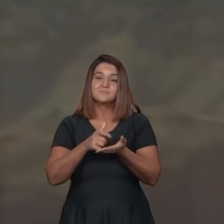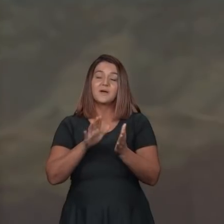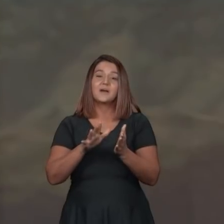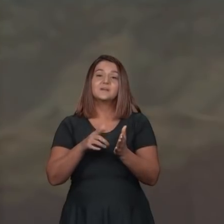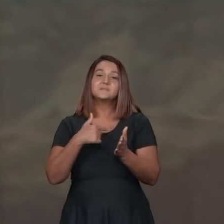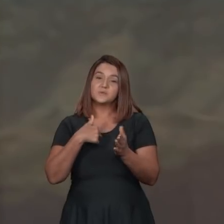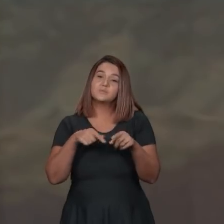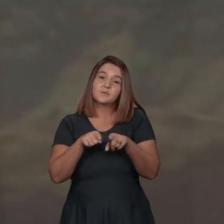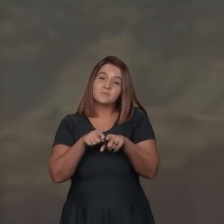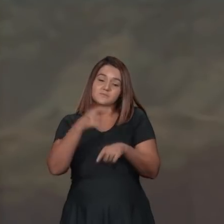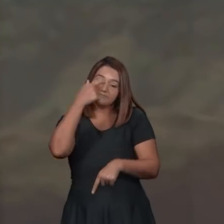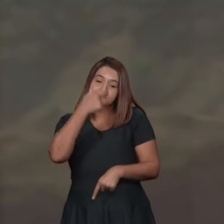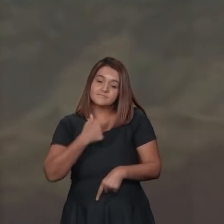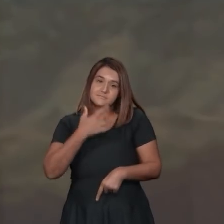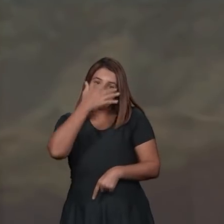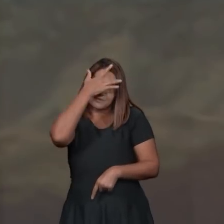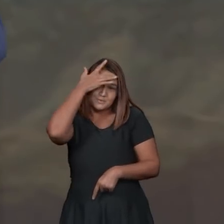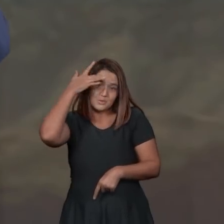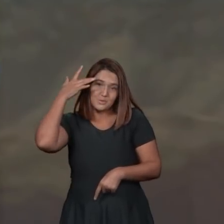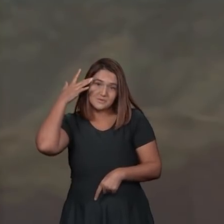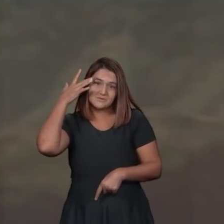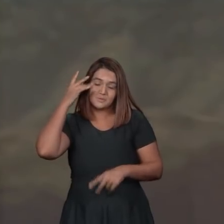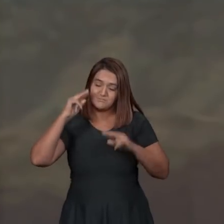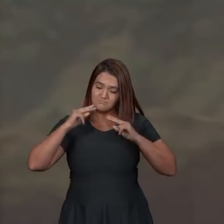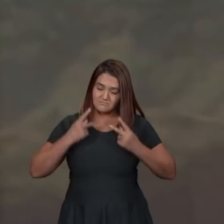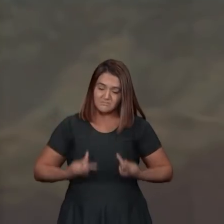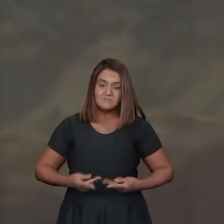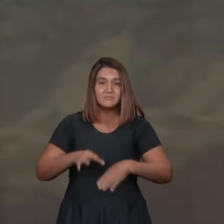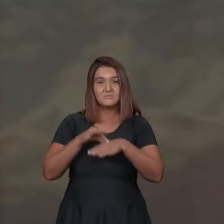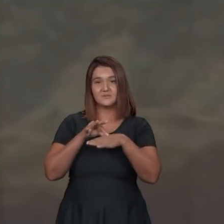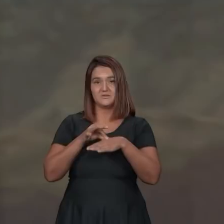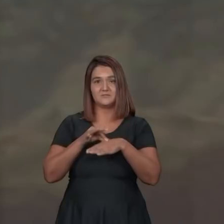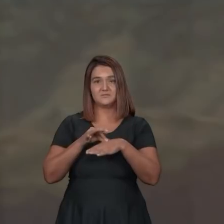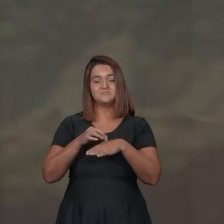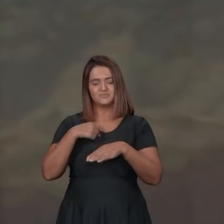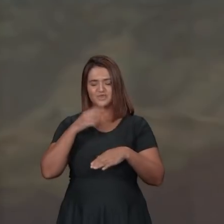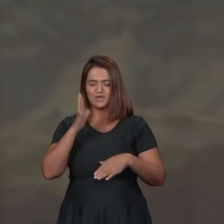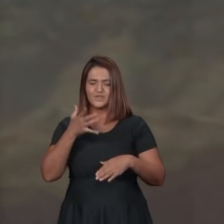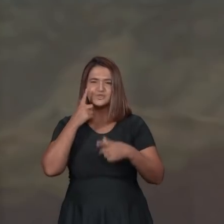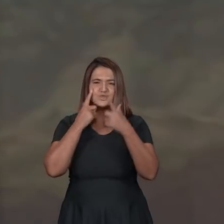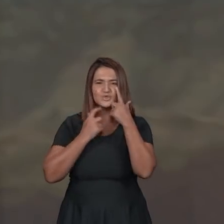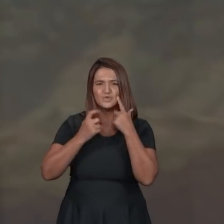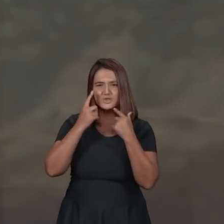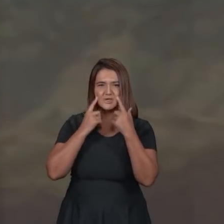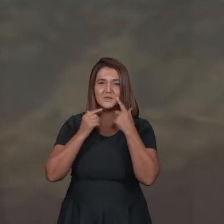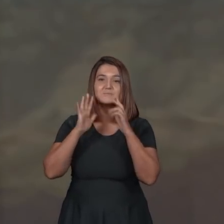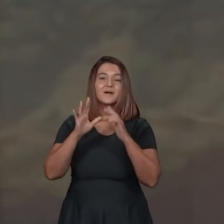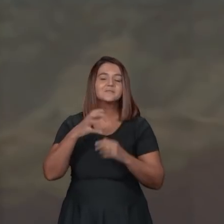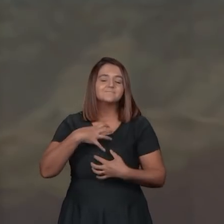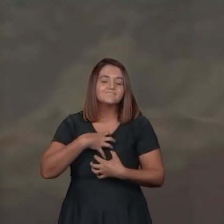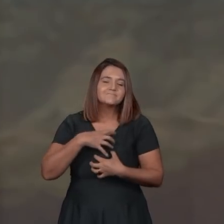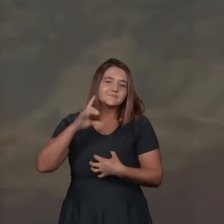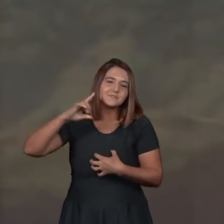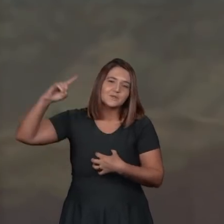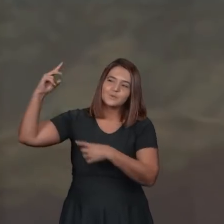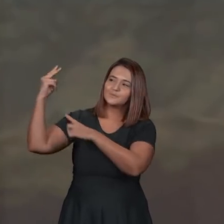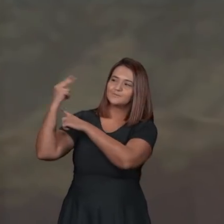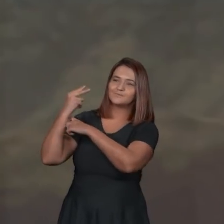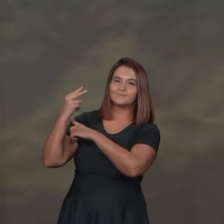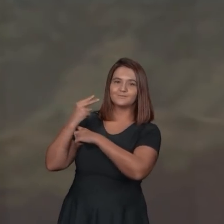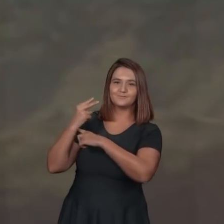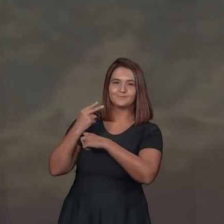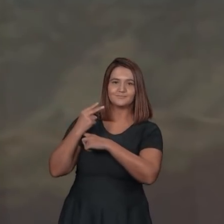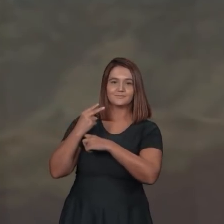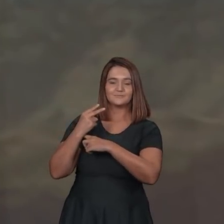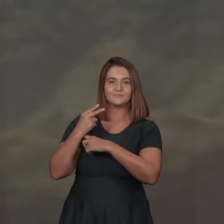muito e que pensou que Deus tinha me abandonado. Mas eu descobri o que era fé quando apenas isso tinha sobrado